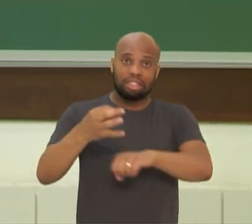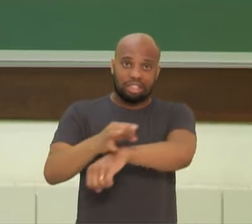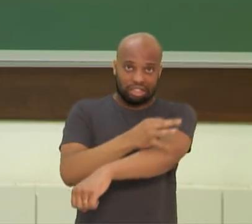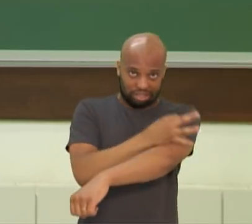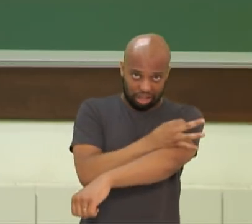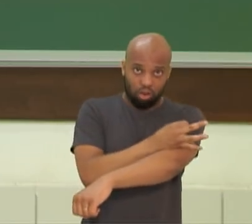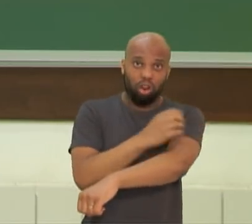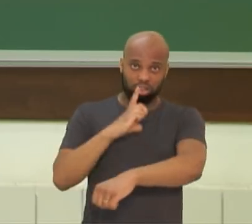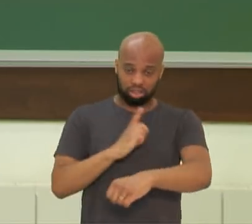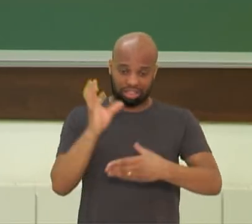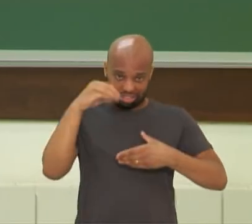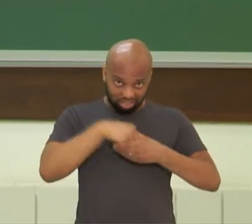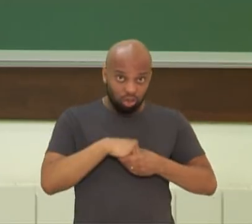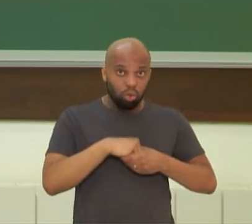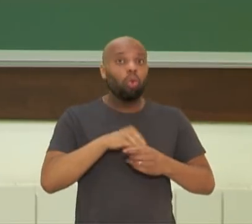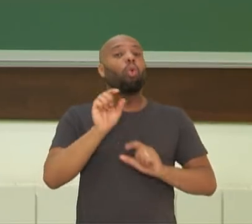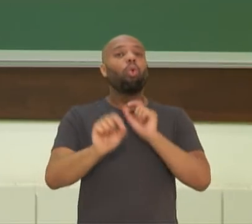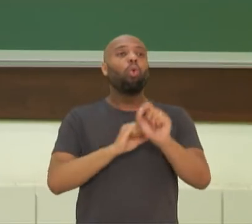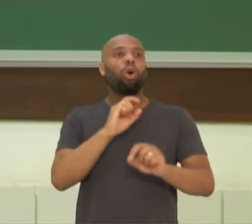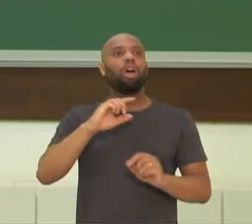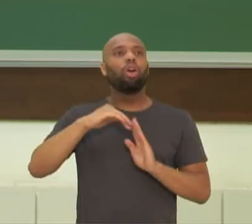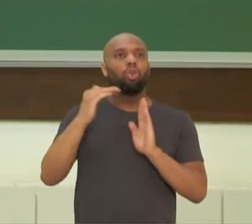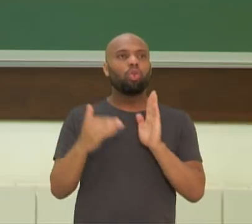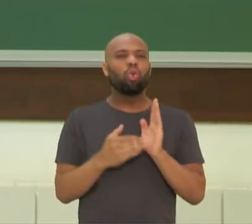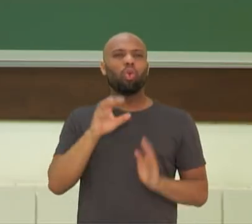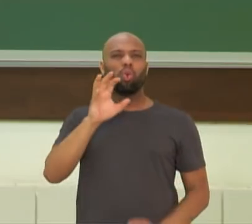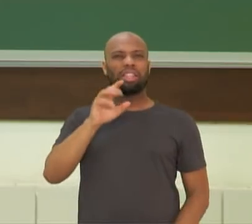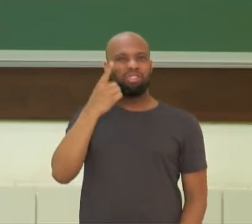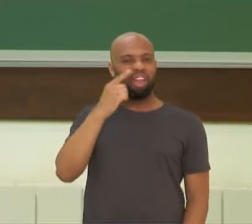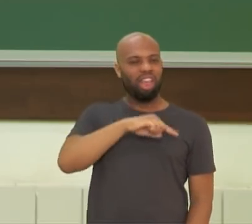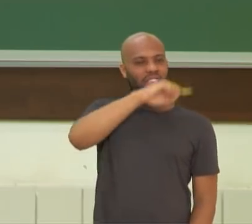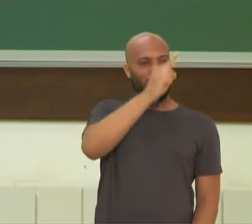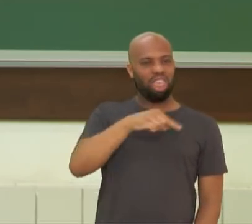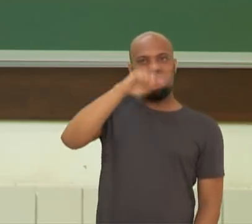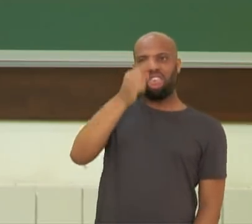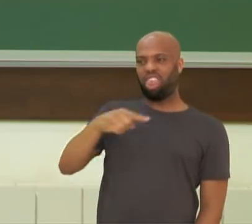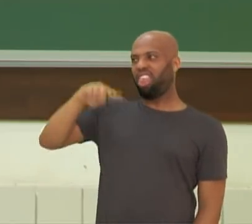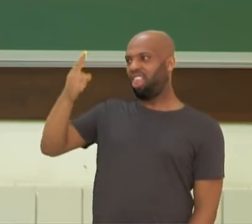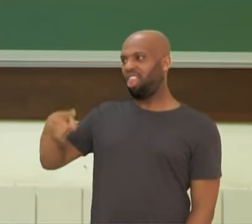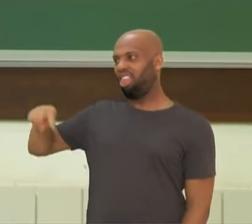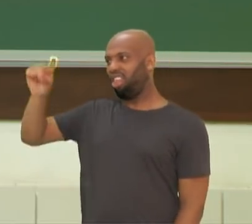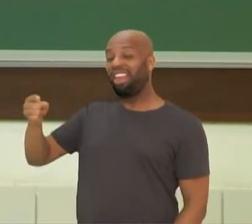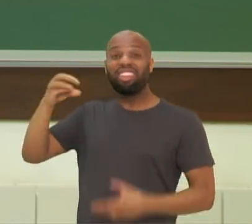que revestem ele lá dentro, elas são todas assim, cheias dessas curvinhas que vocês estão vendo